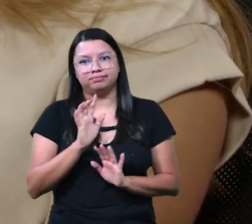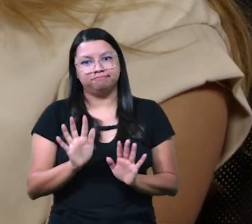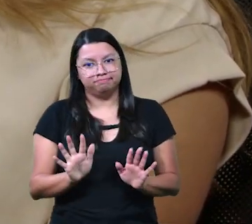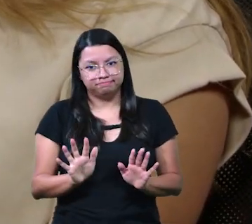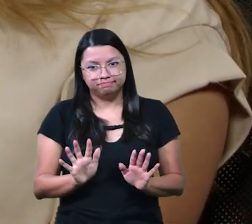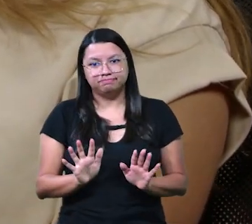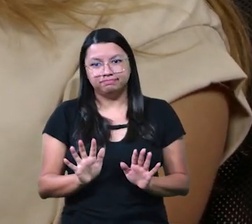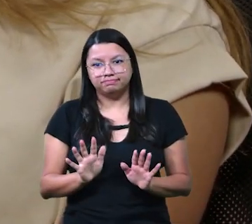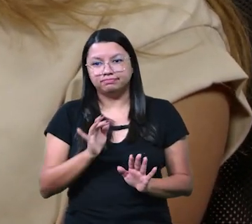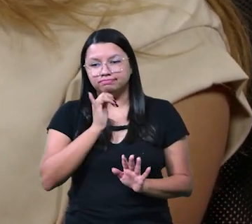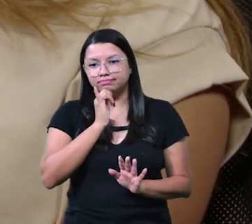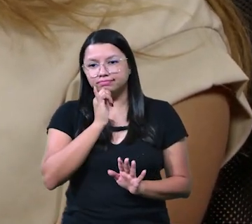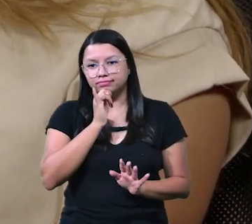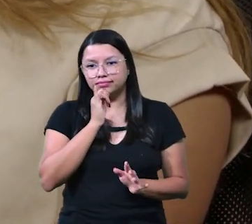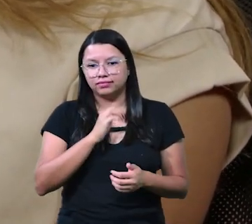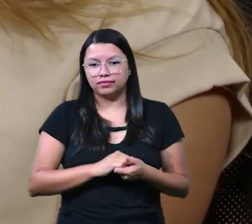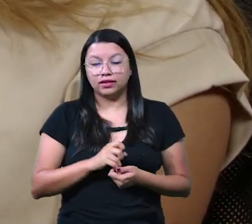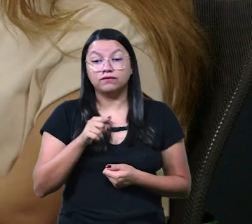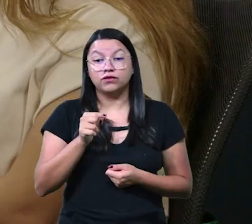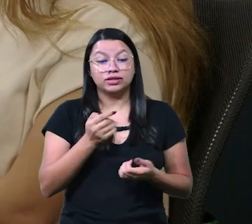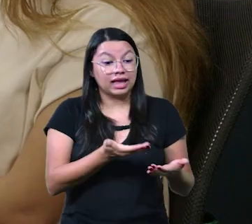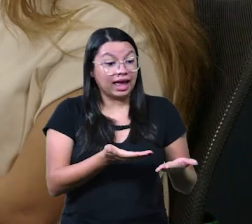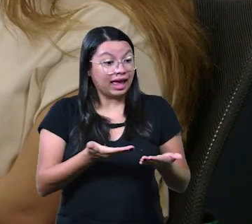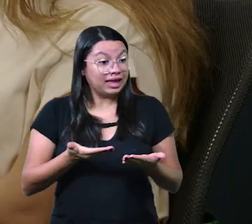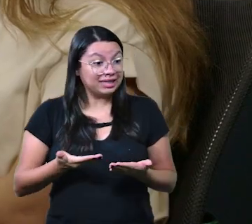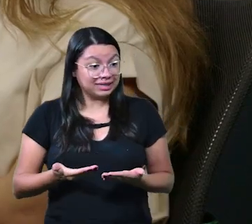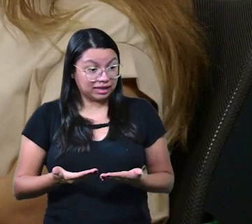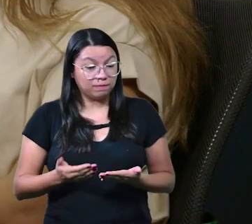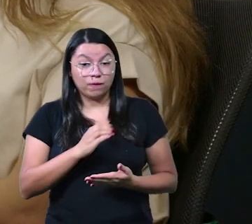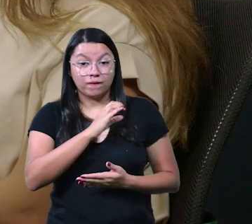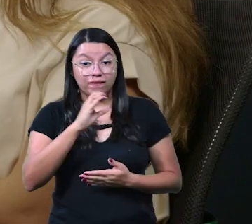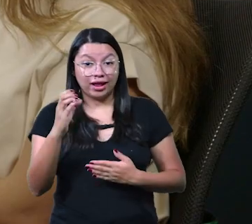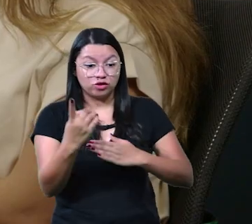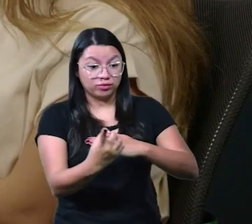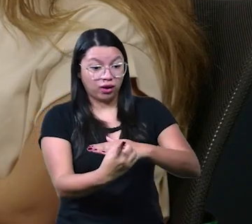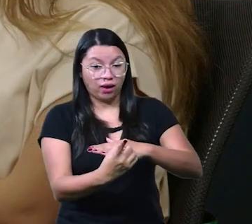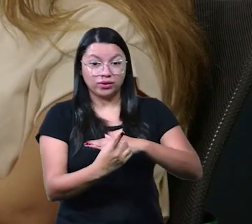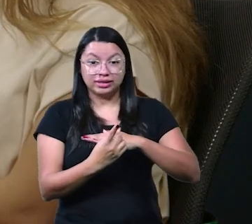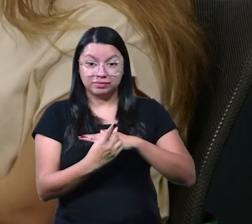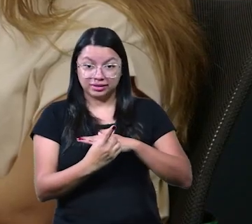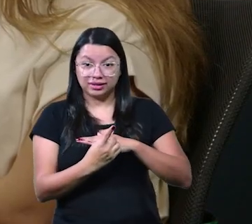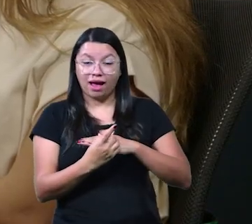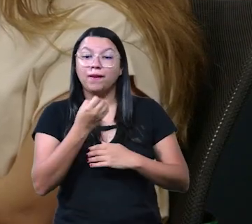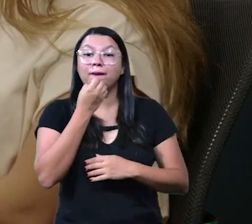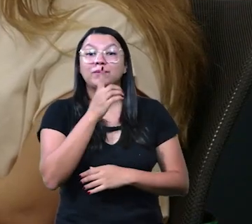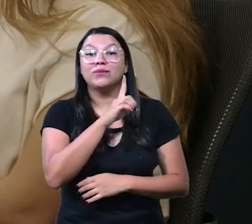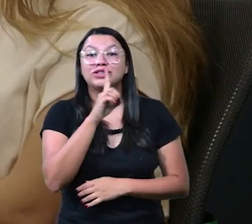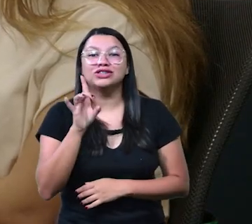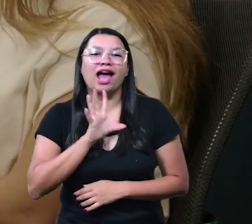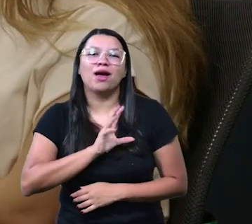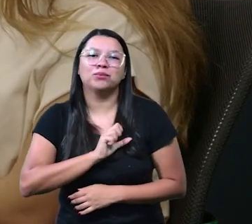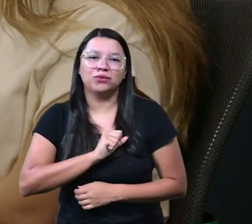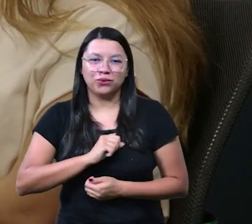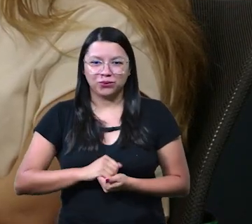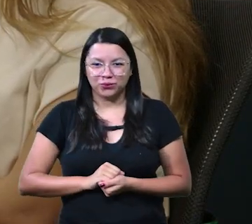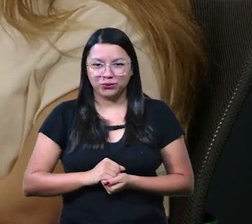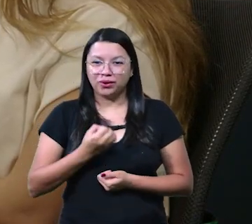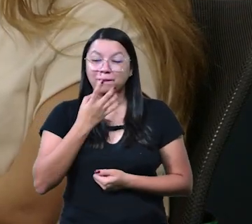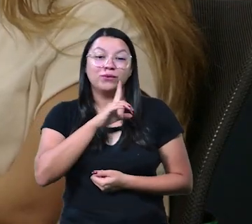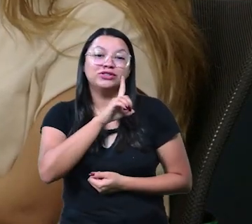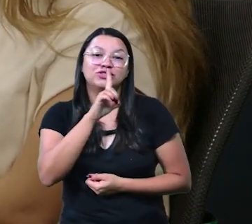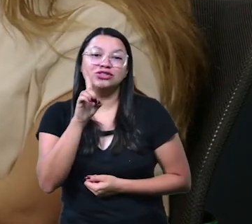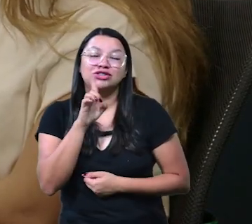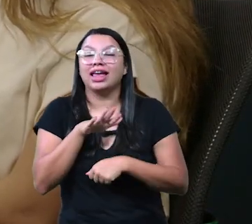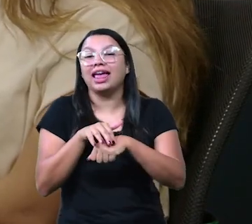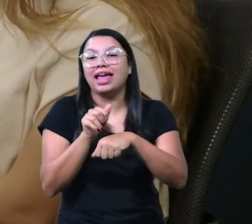Então, por exemplo, se você receber um hóspede no balcão de recepção com bom dia, amor, bom dia, querido, né?